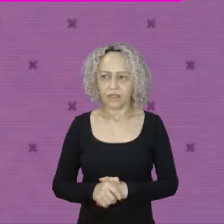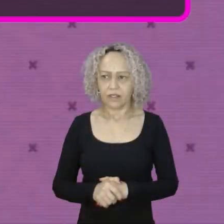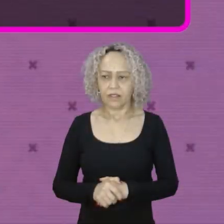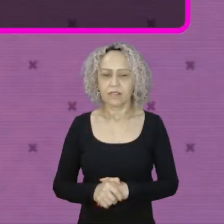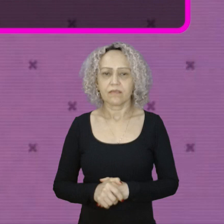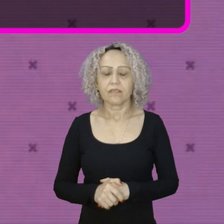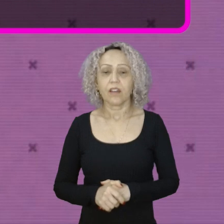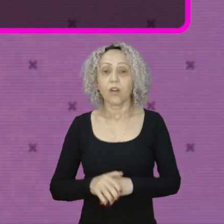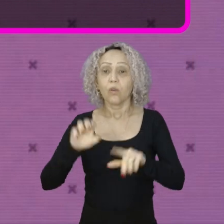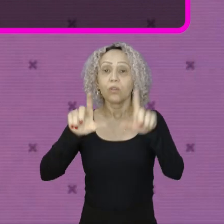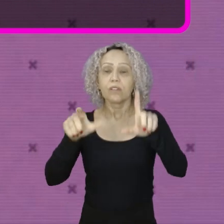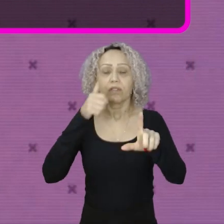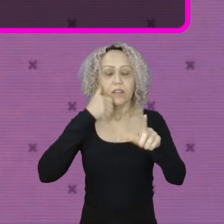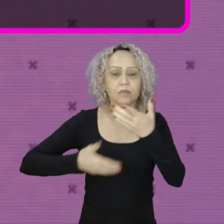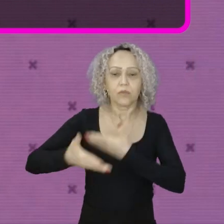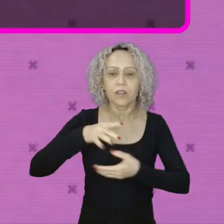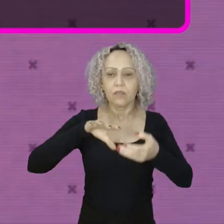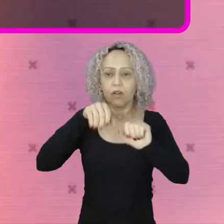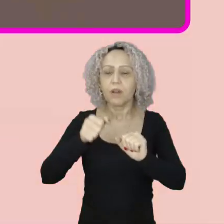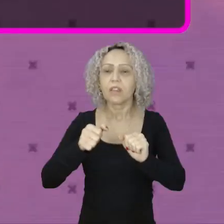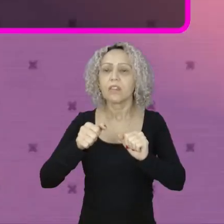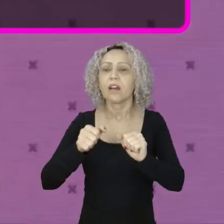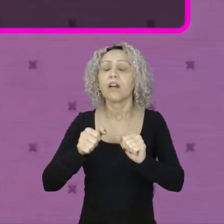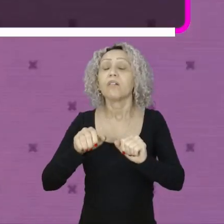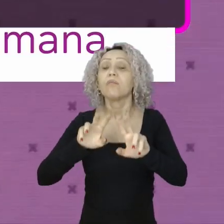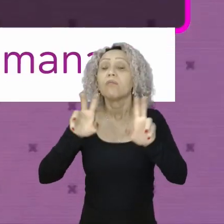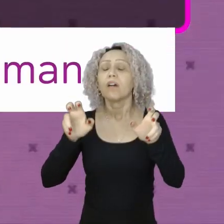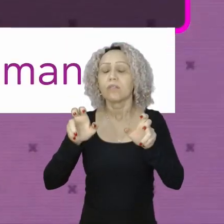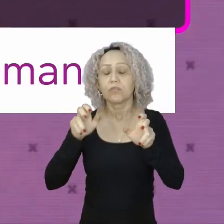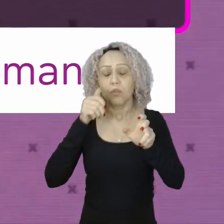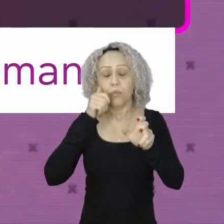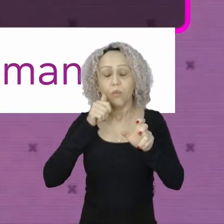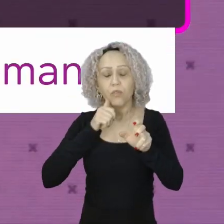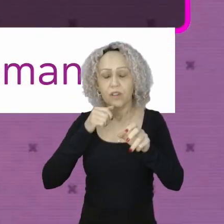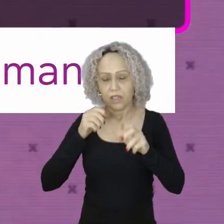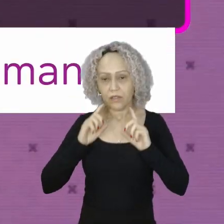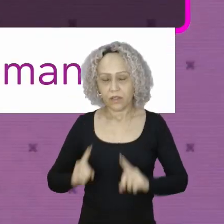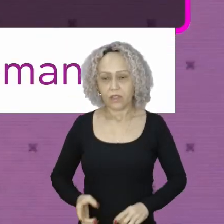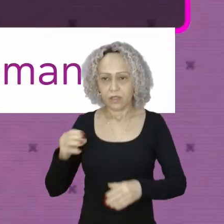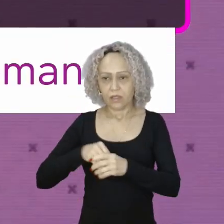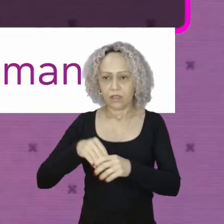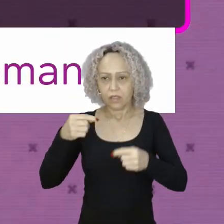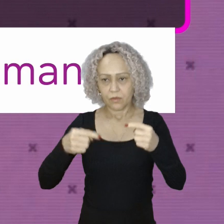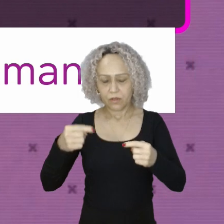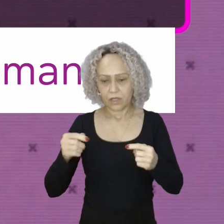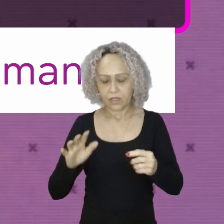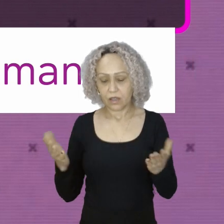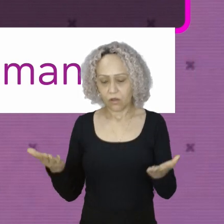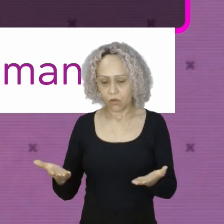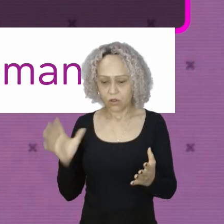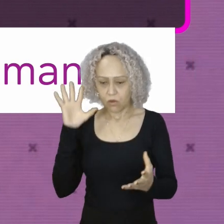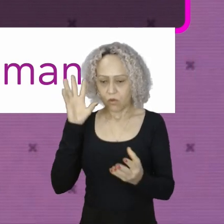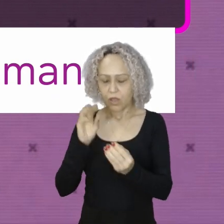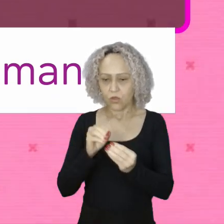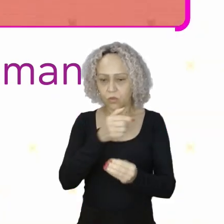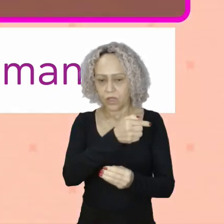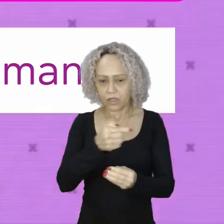O TV Elas por Elas Formação falou sobre mulheres com deficiência na política. Fique agora com um resumo da semana.